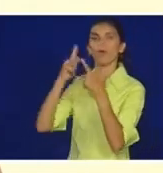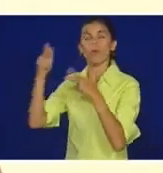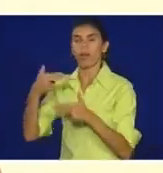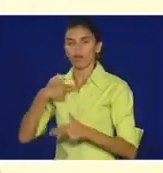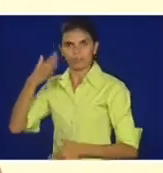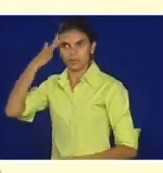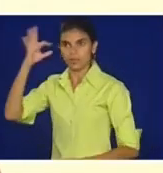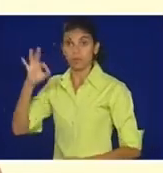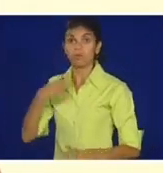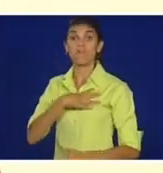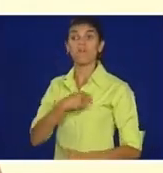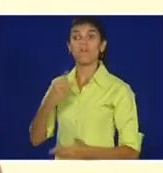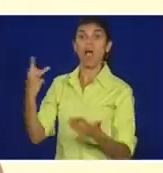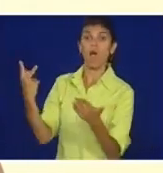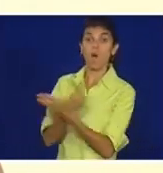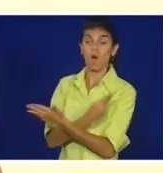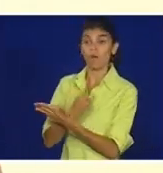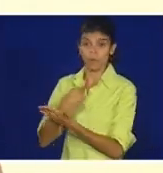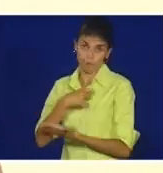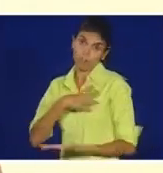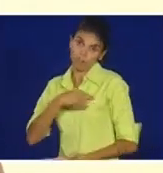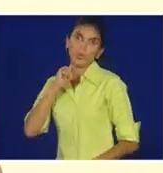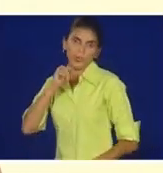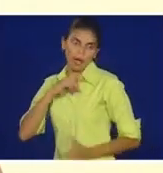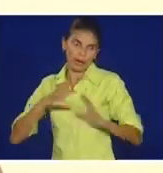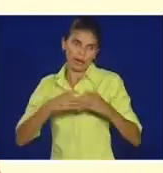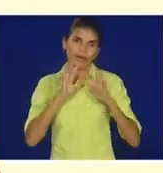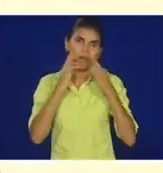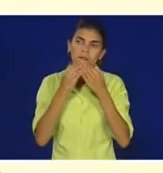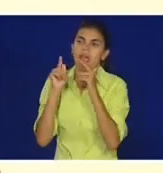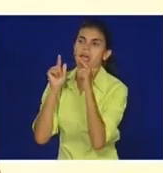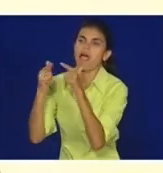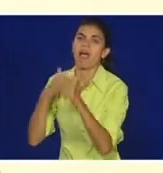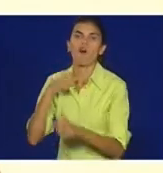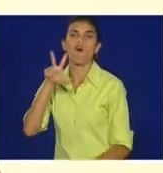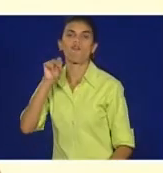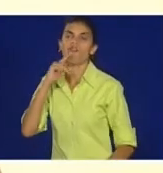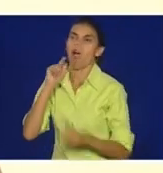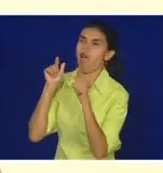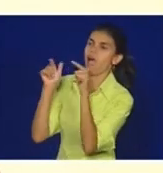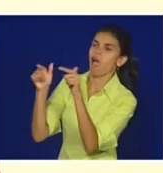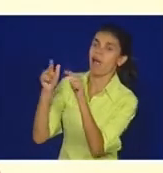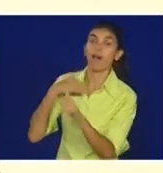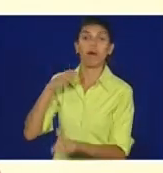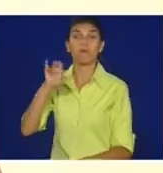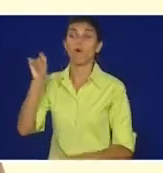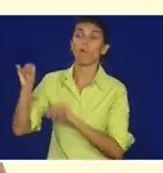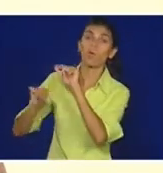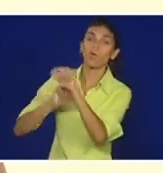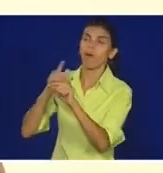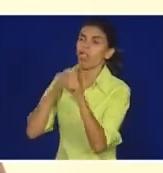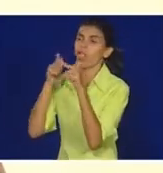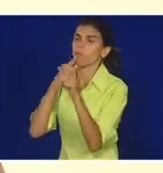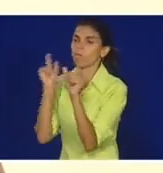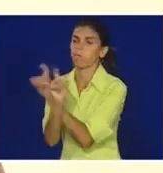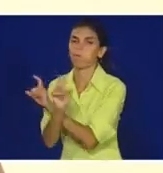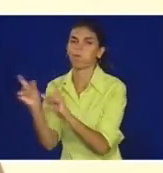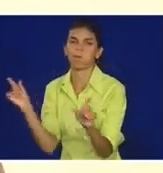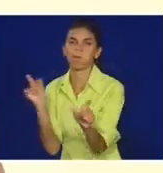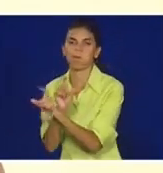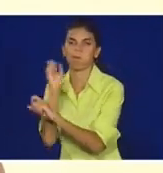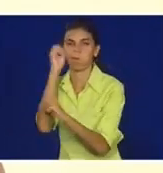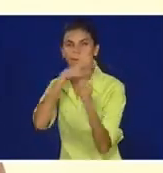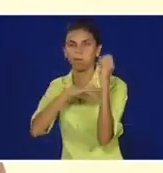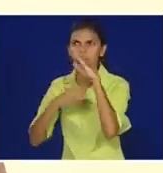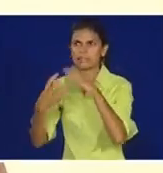errava, entendia diferente, meus filhos e eu, filha dela também, achavam muito engraçado a mamãe estar falando